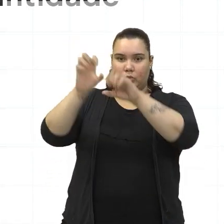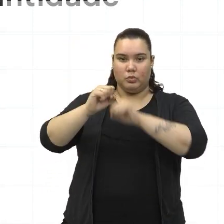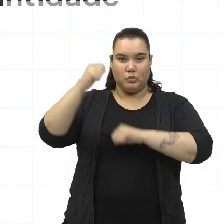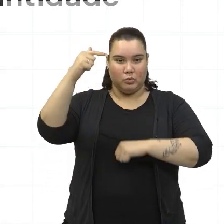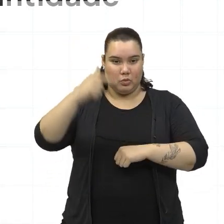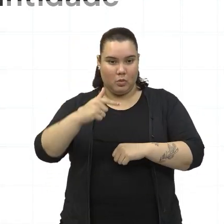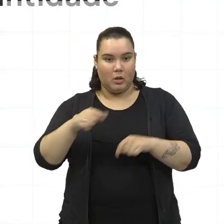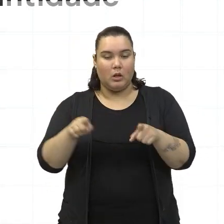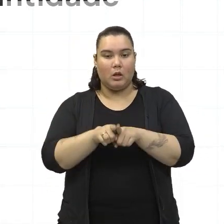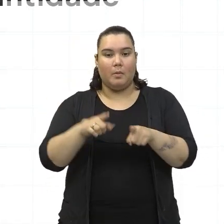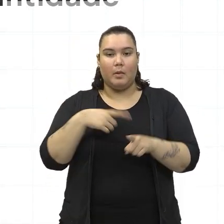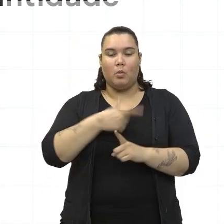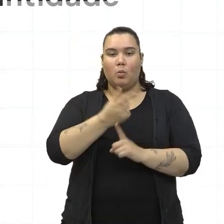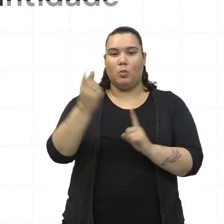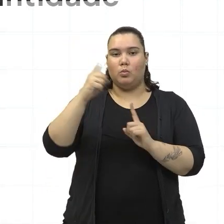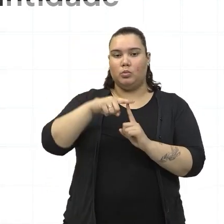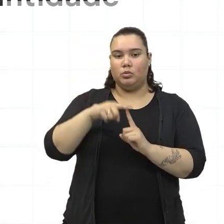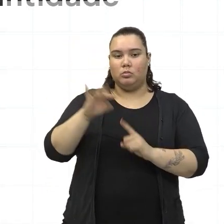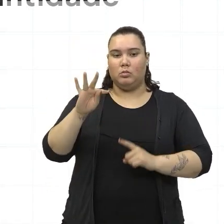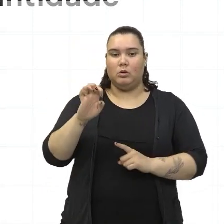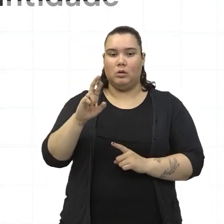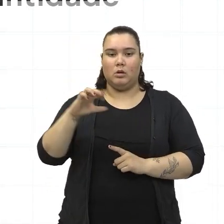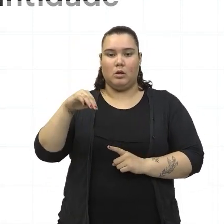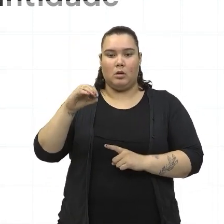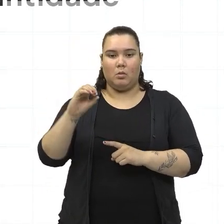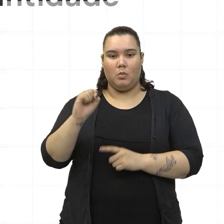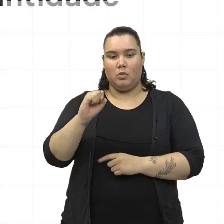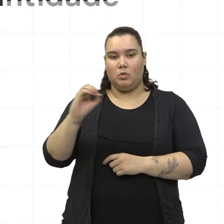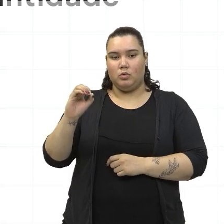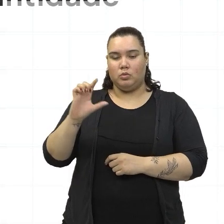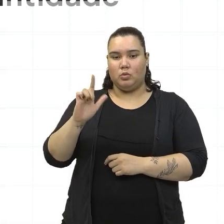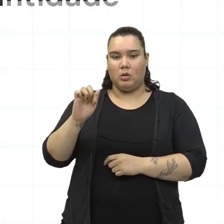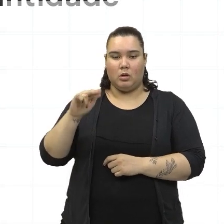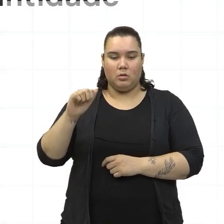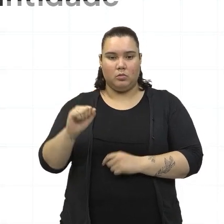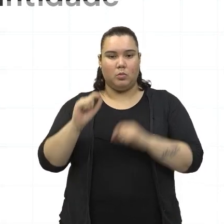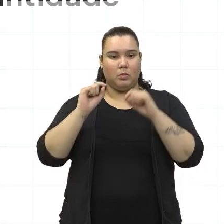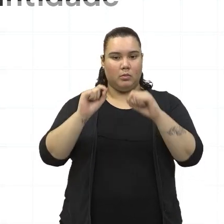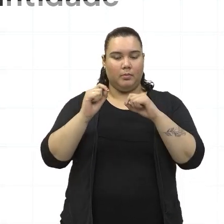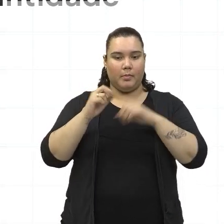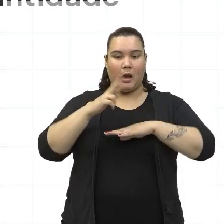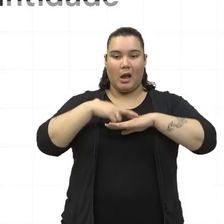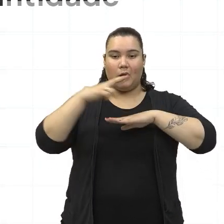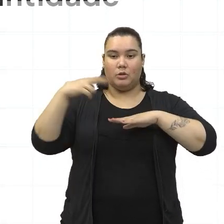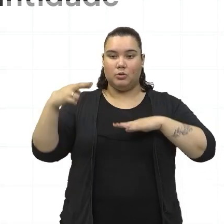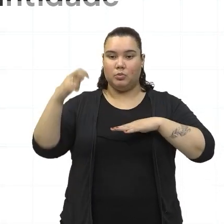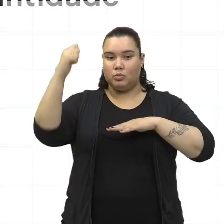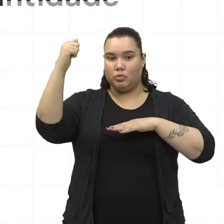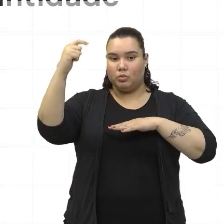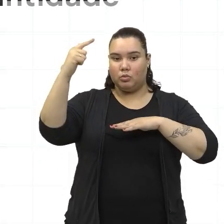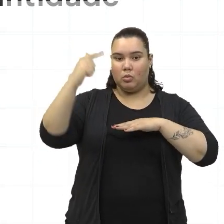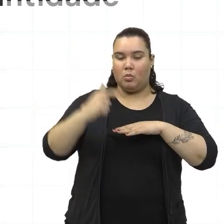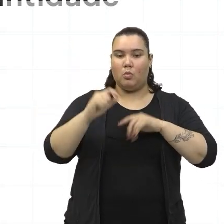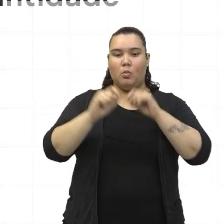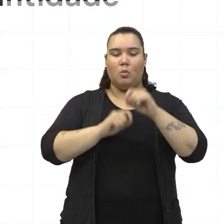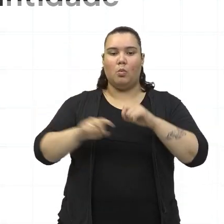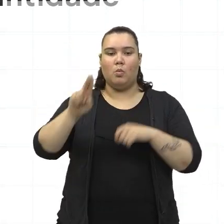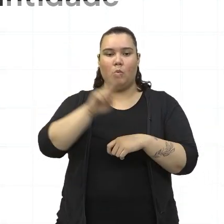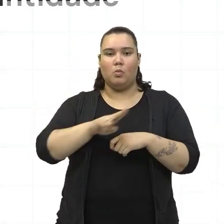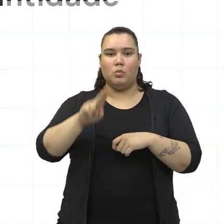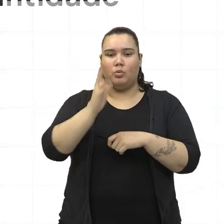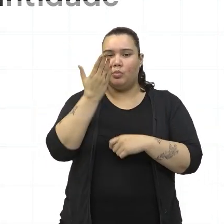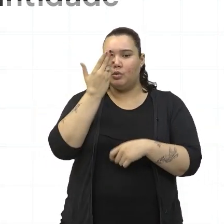existem também as usinas termossolares. Essas usinas, elas redirecionam a radiação solar por meio de